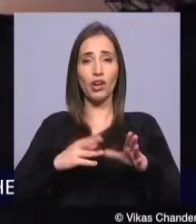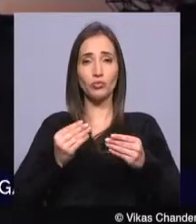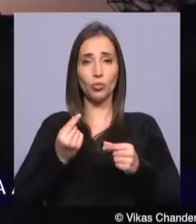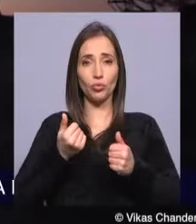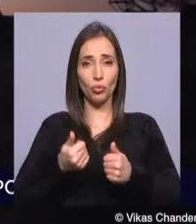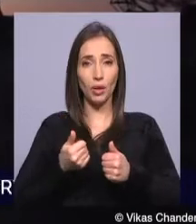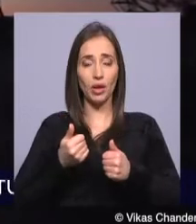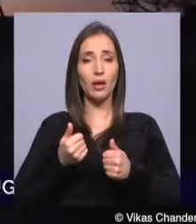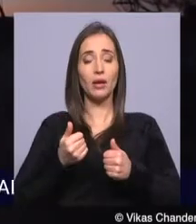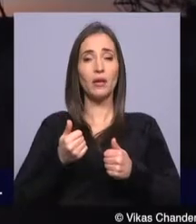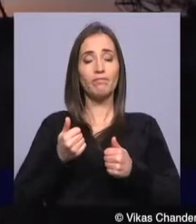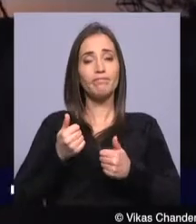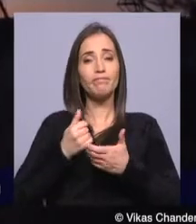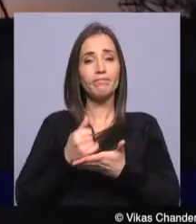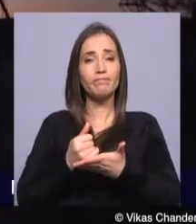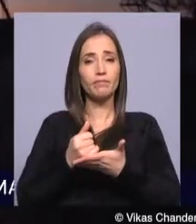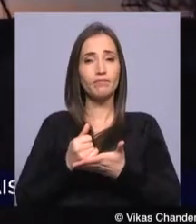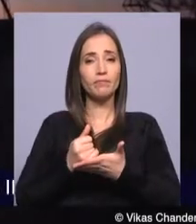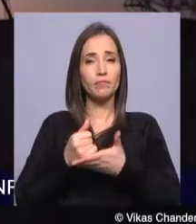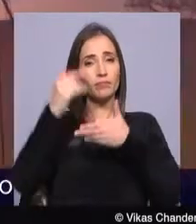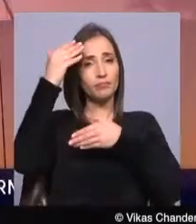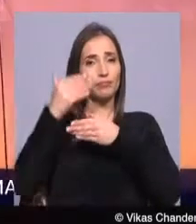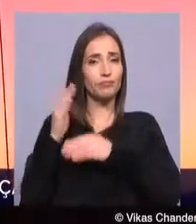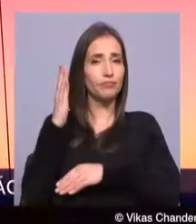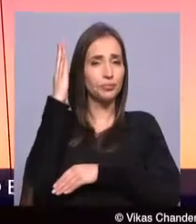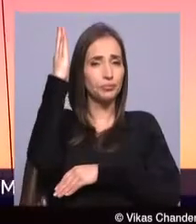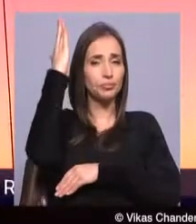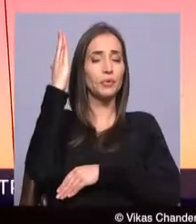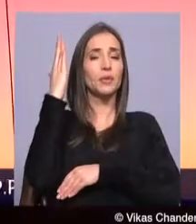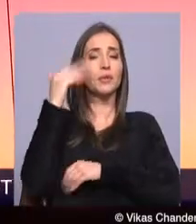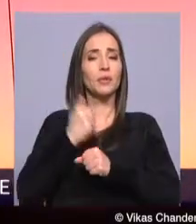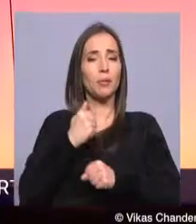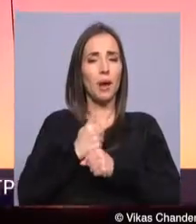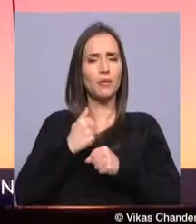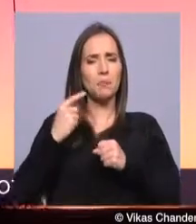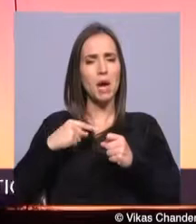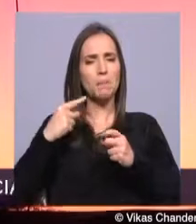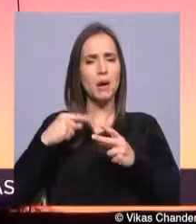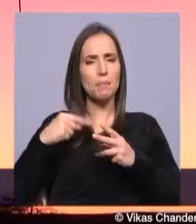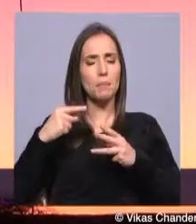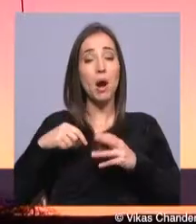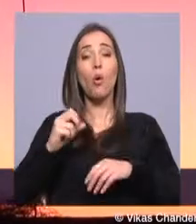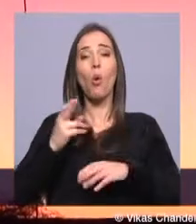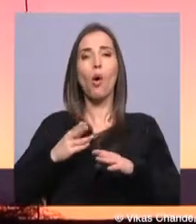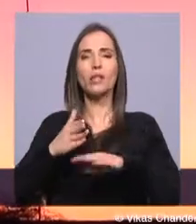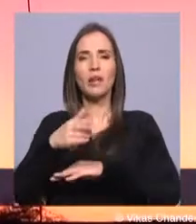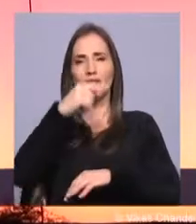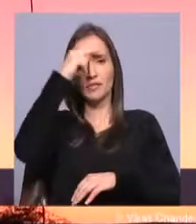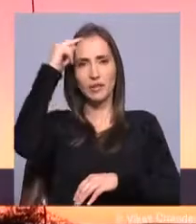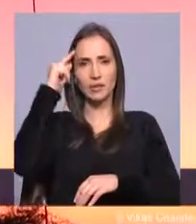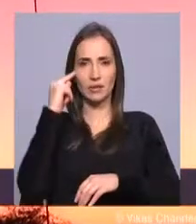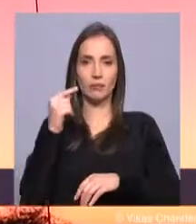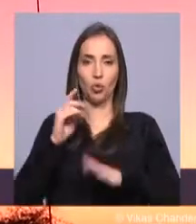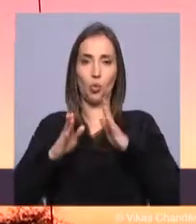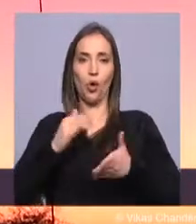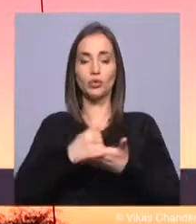os astronautas, a tarefas que são ou muito repetidas ou que são de difícil acesso. Há uma complicidade